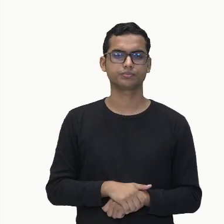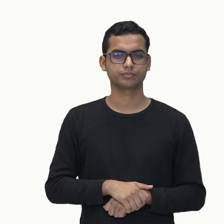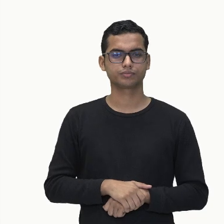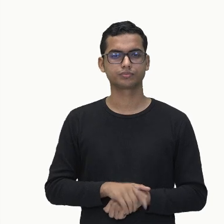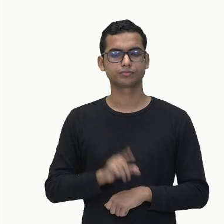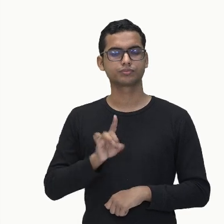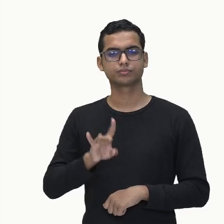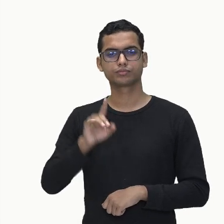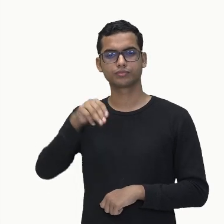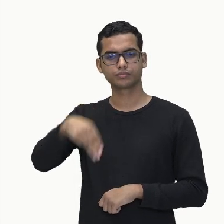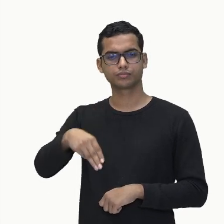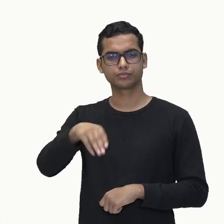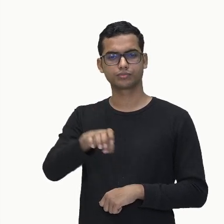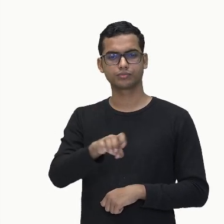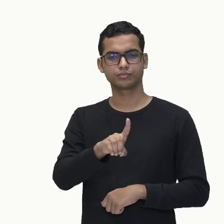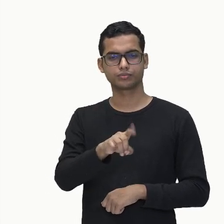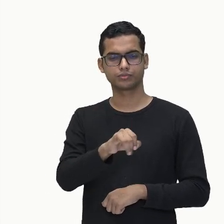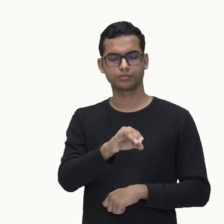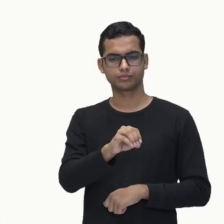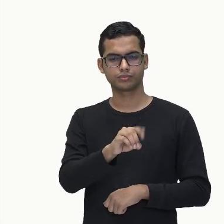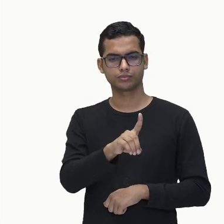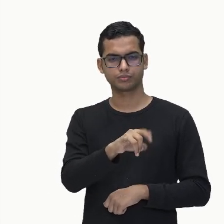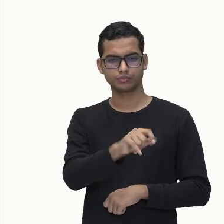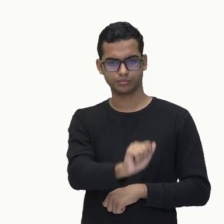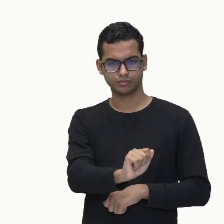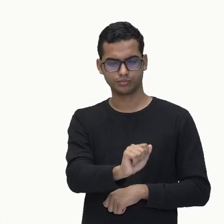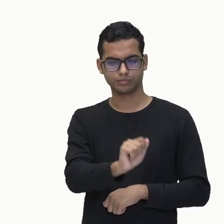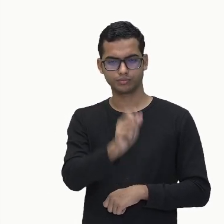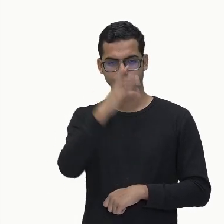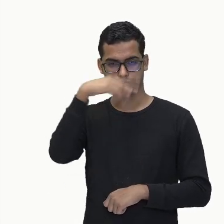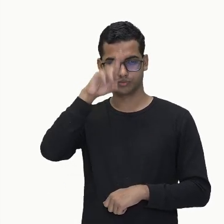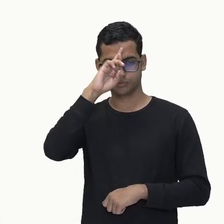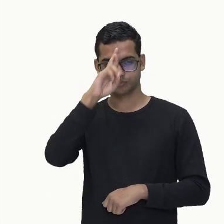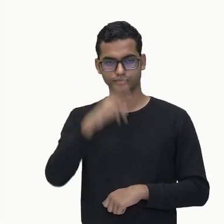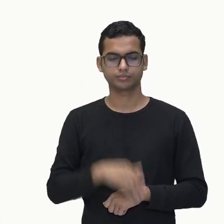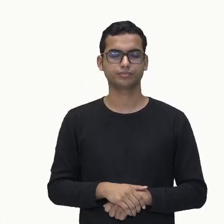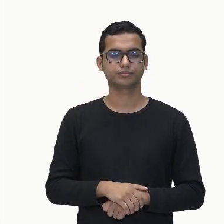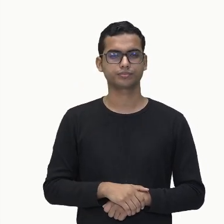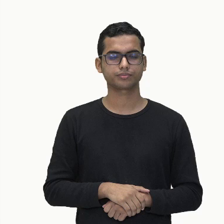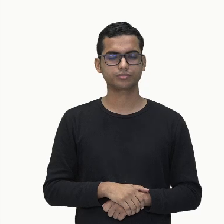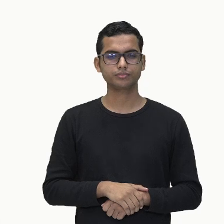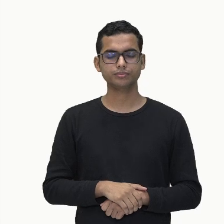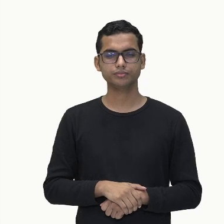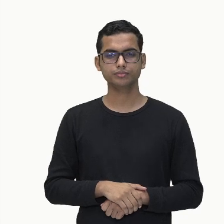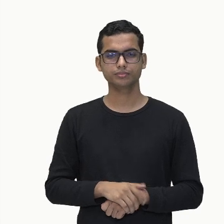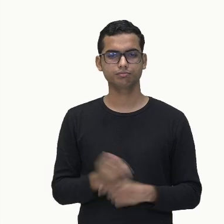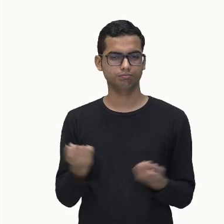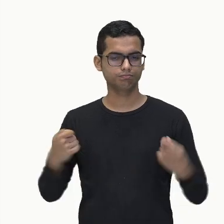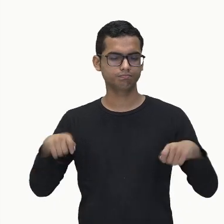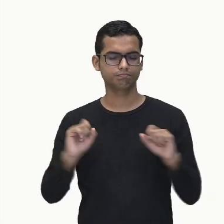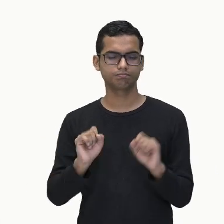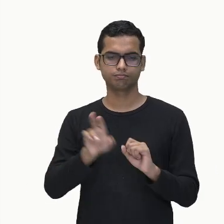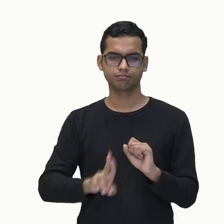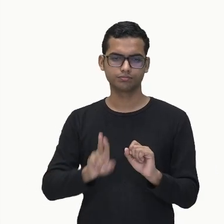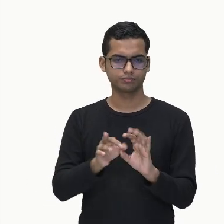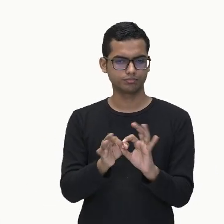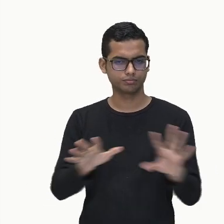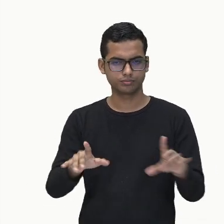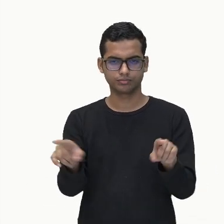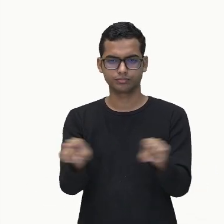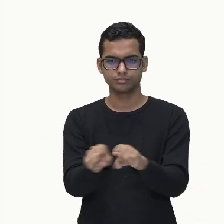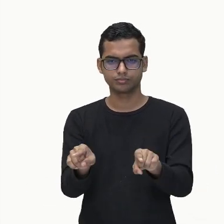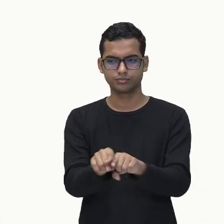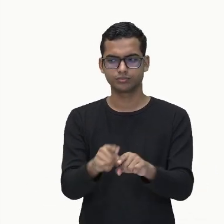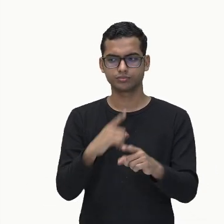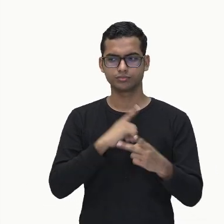dia ou seja são las 12 es meod dia pode falar ass não tem problema professor e